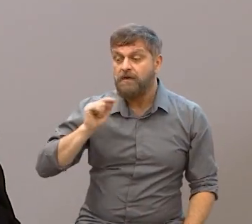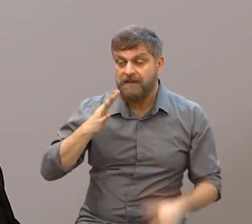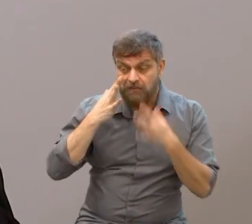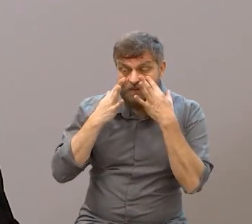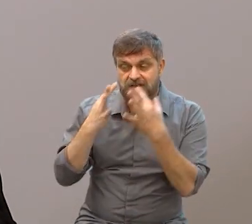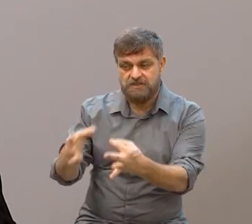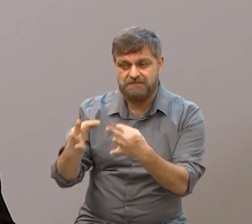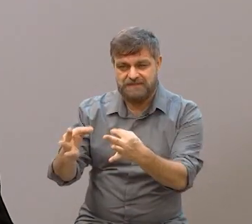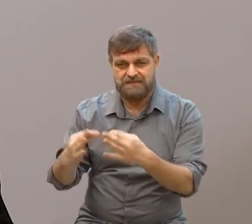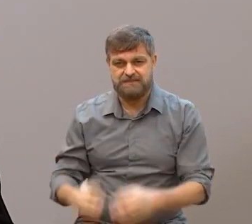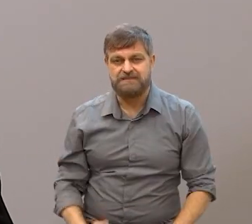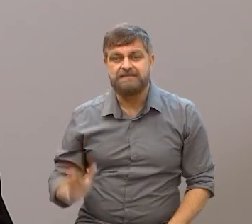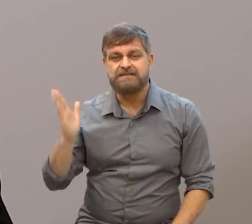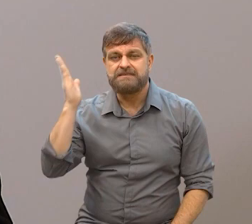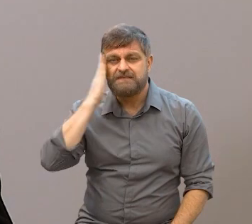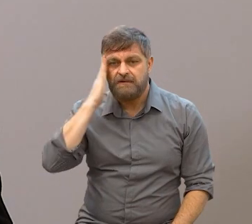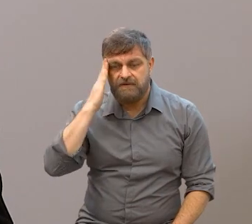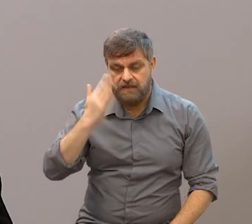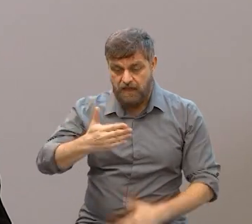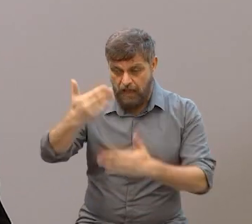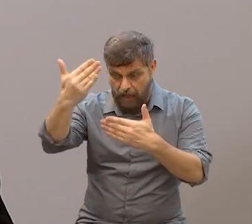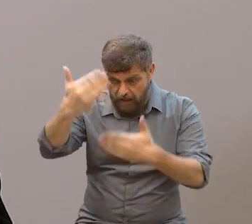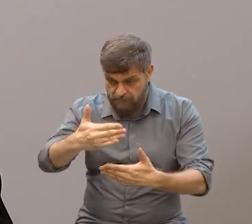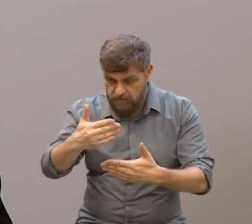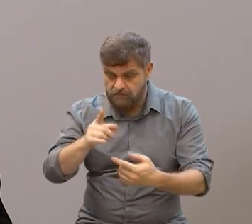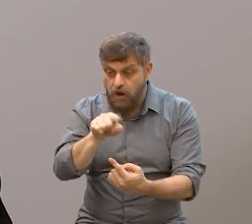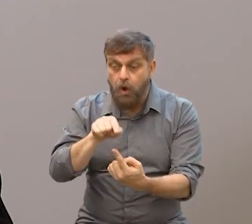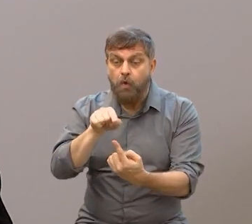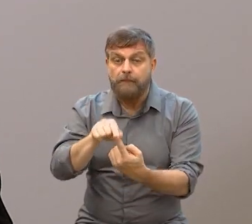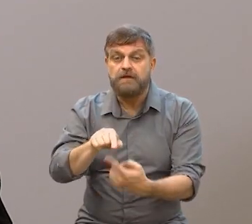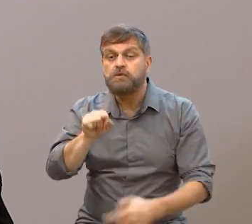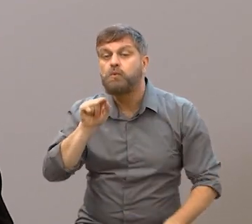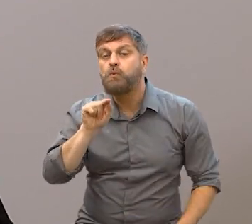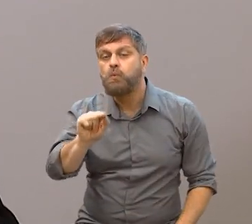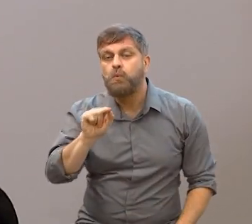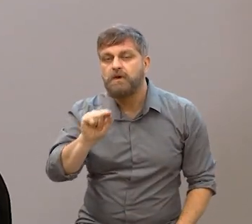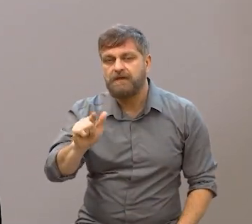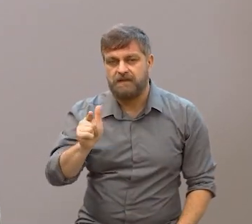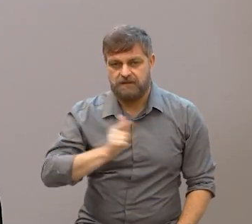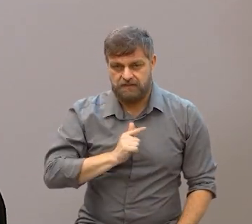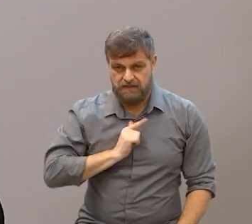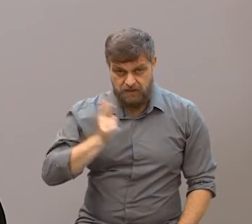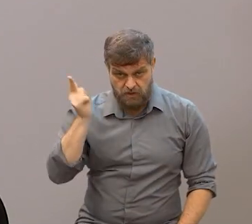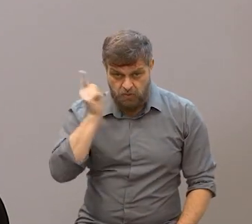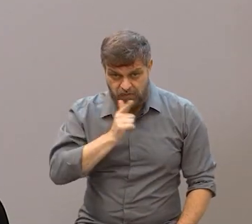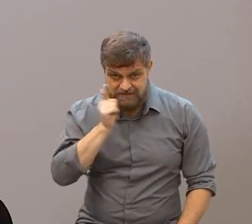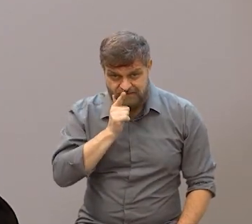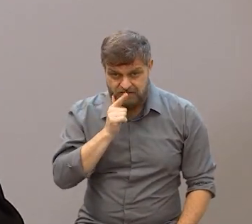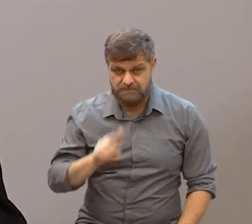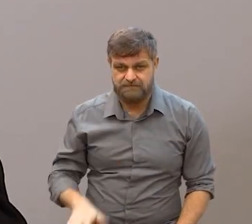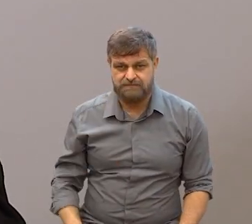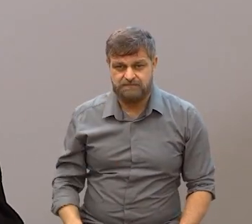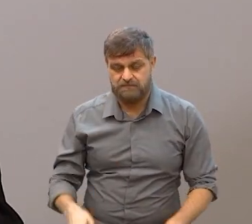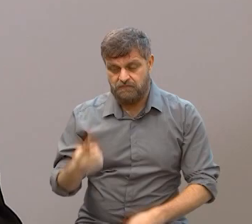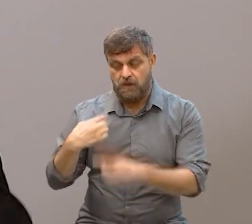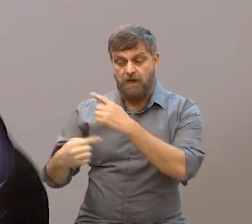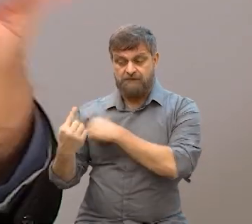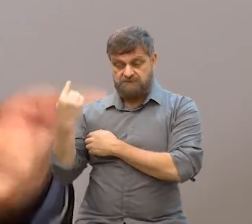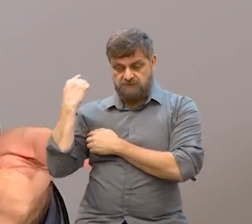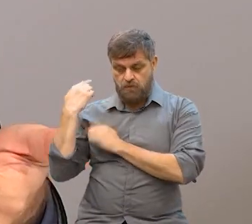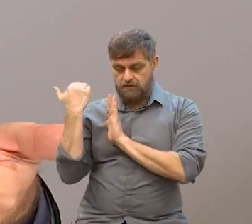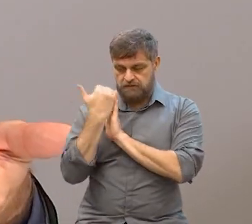chamar a atenção? Precisa ver qual é a avaliação que eu propus, qual é a intenção, não é? E se você atingiu. E se não atingiu, volta no